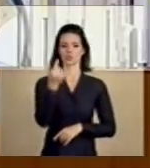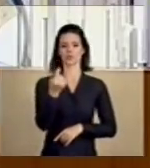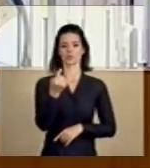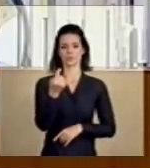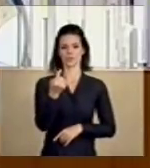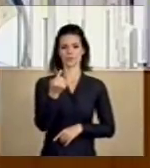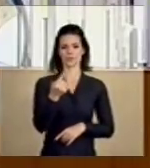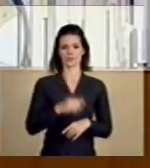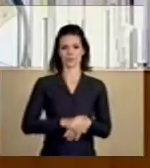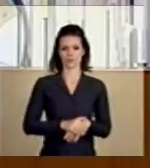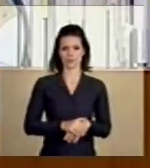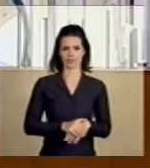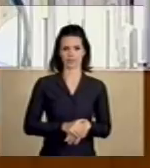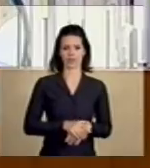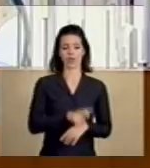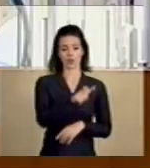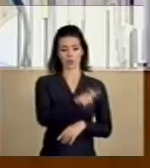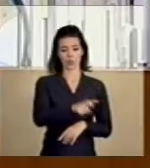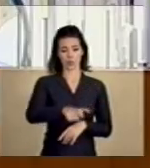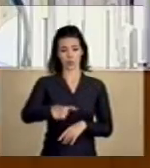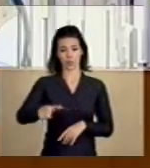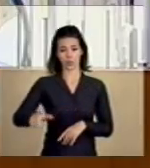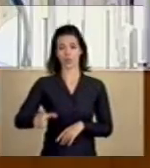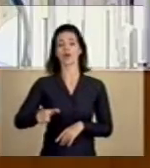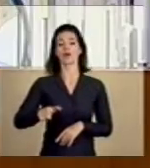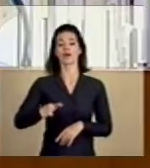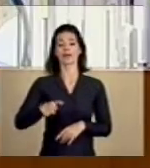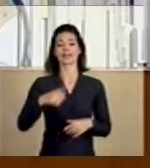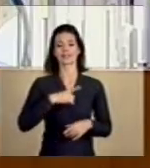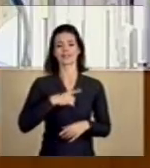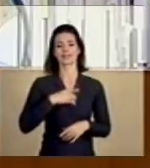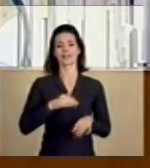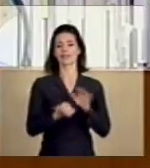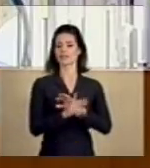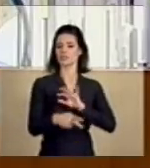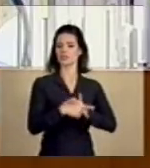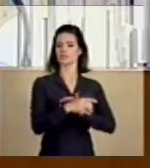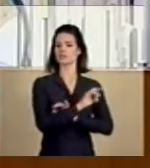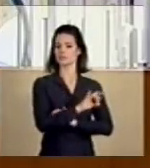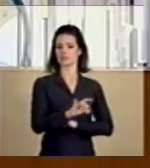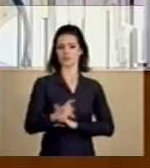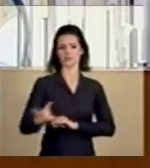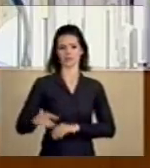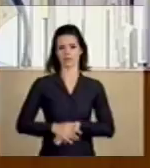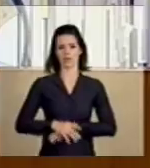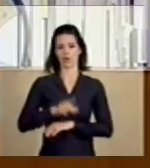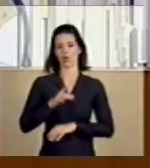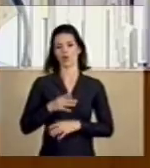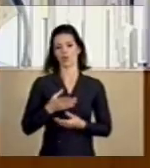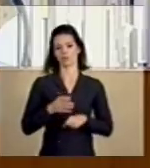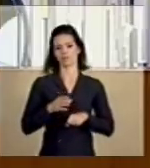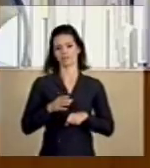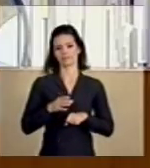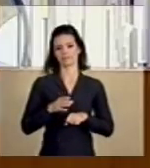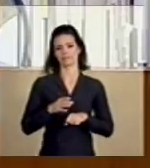não que o Estado acha que cada um de nós deveria ser segundo a sua conveniência. Eu não sei que não é o